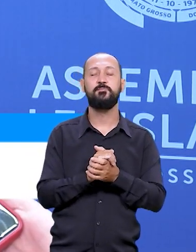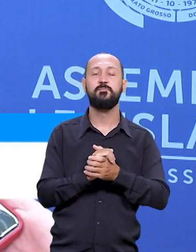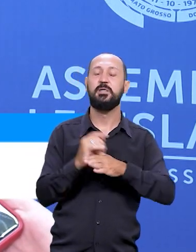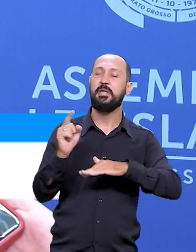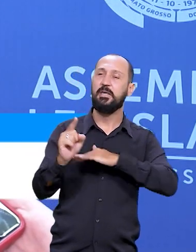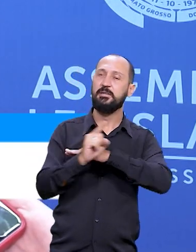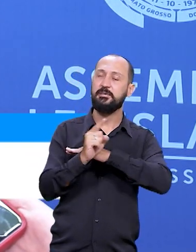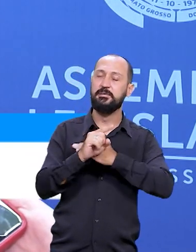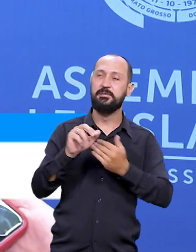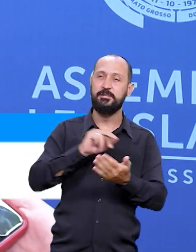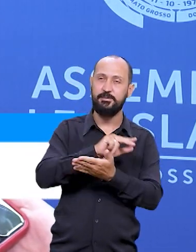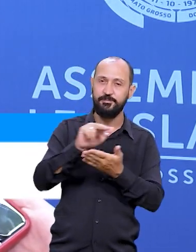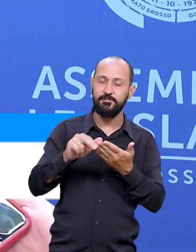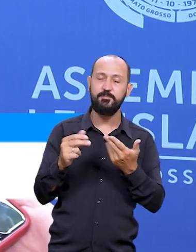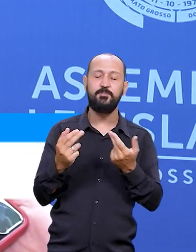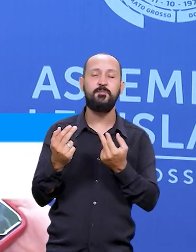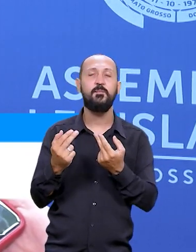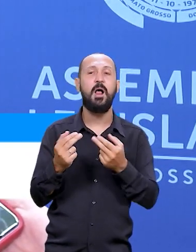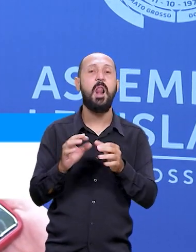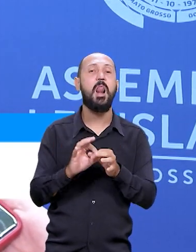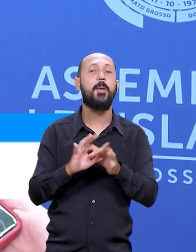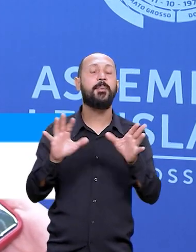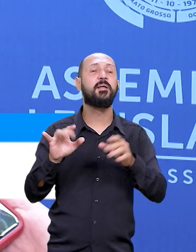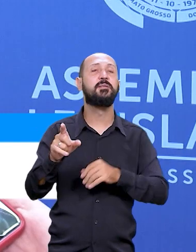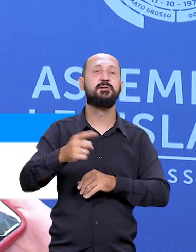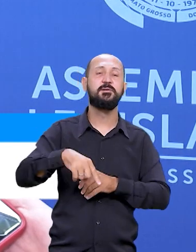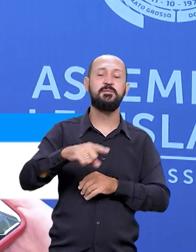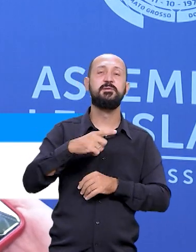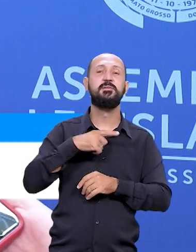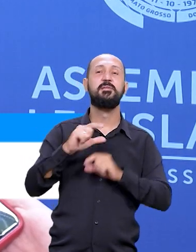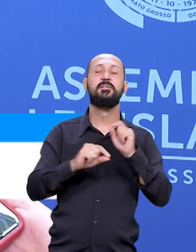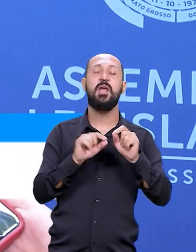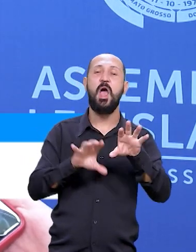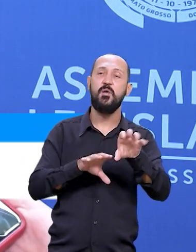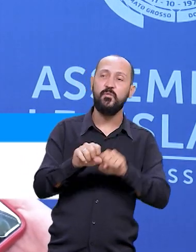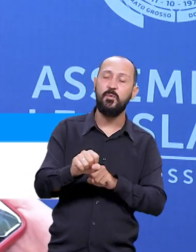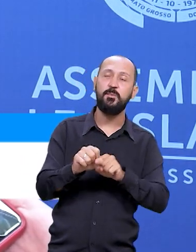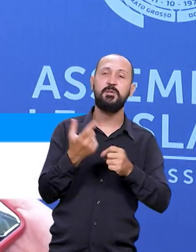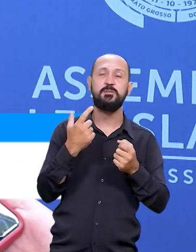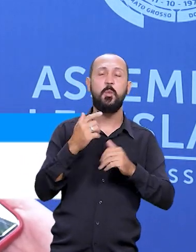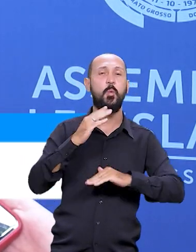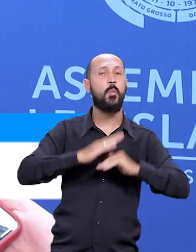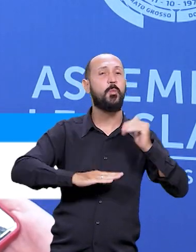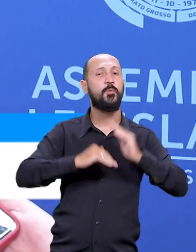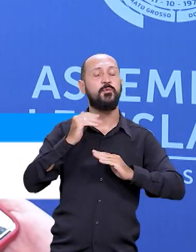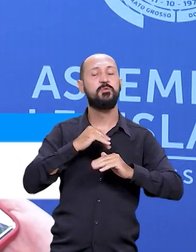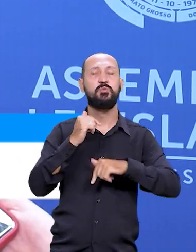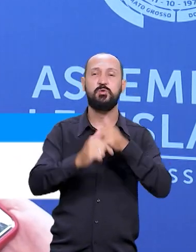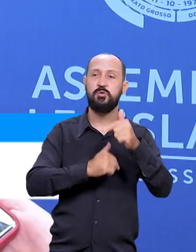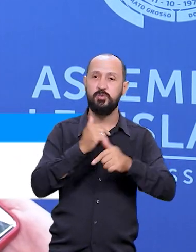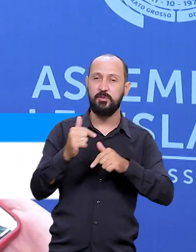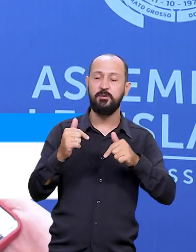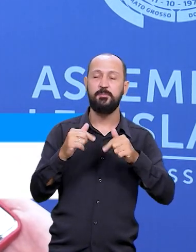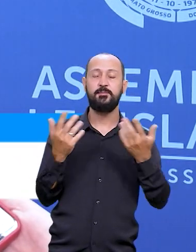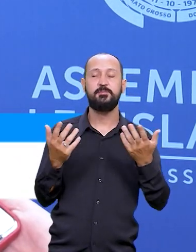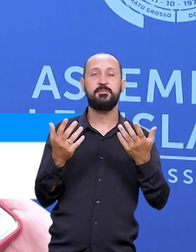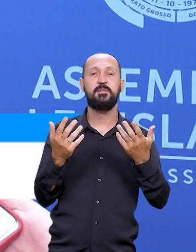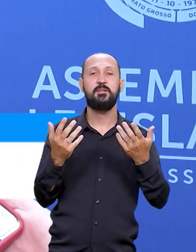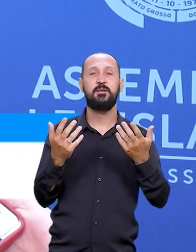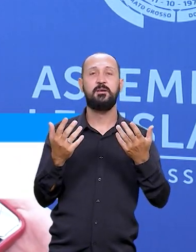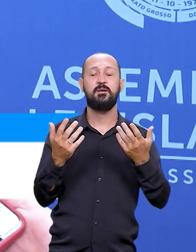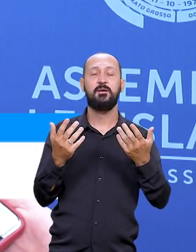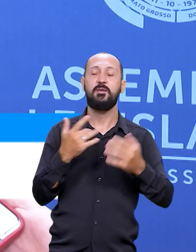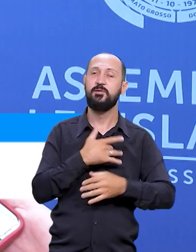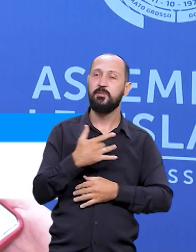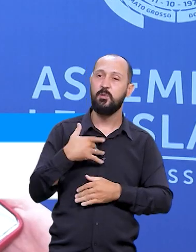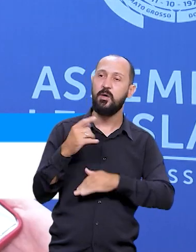atendimento multidisciplinar e, ao mesmo tempo, permitindo com que haja a formação dos seus profissionais que atuam na área da saúde para